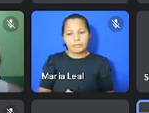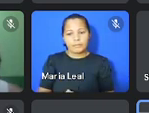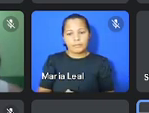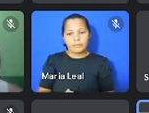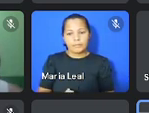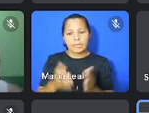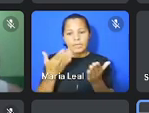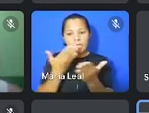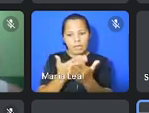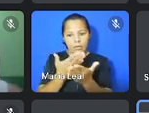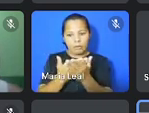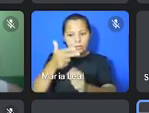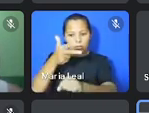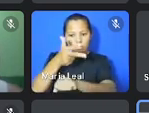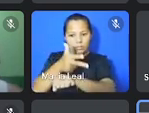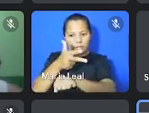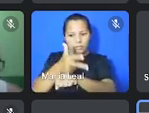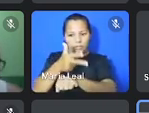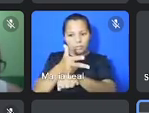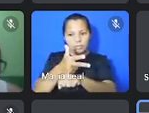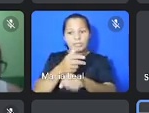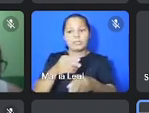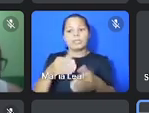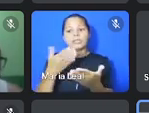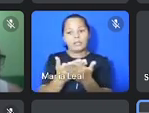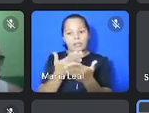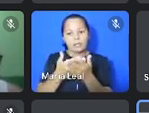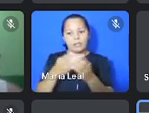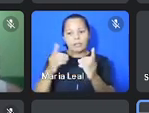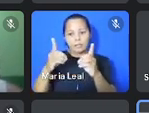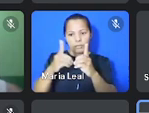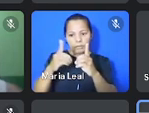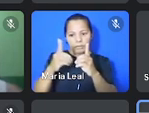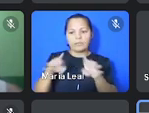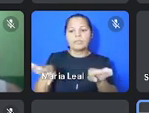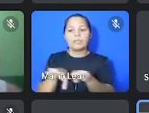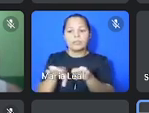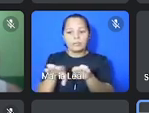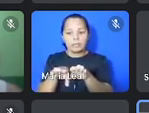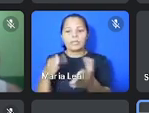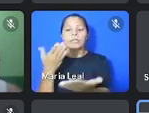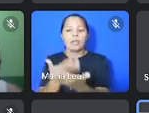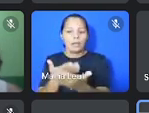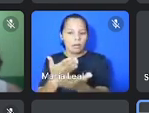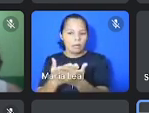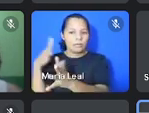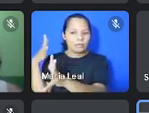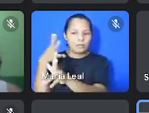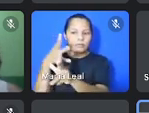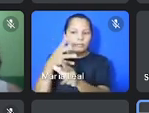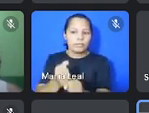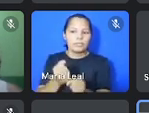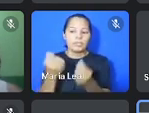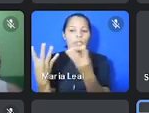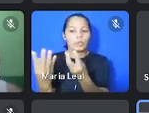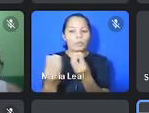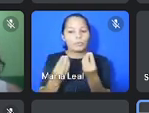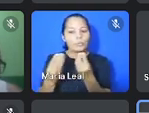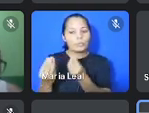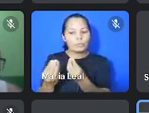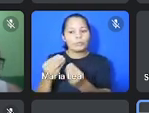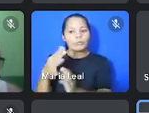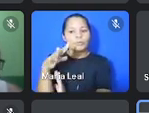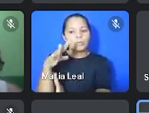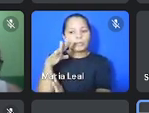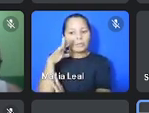aula gravada, tem a aula síncrona e tem a aula de revisão. Então, tem muito material para vocês assistirem, para